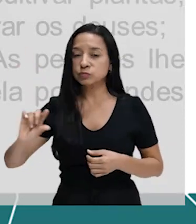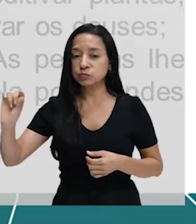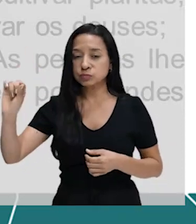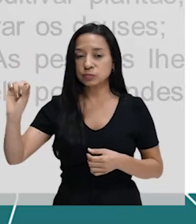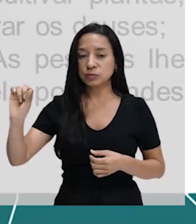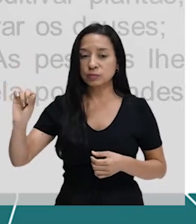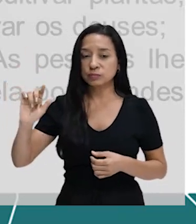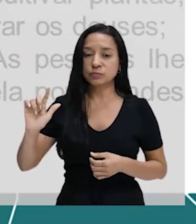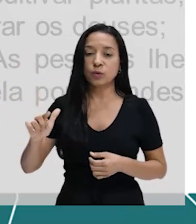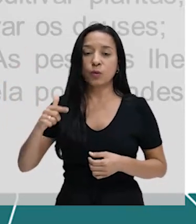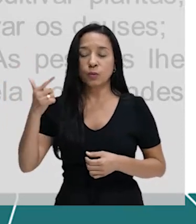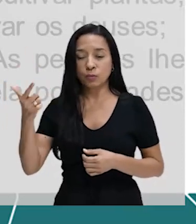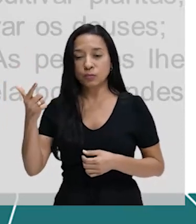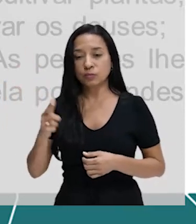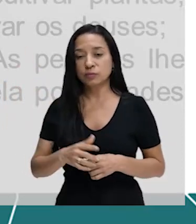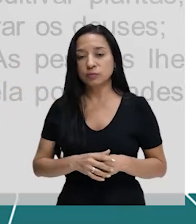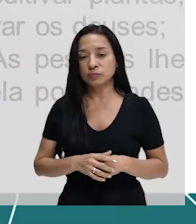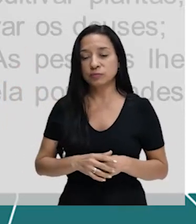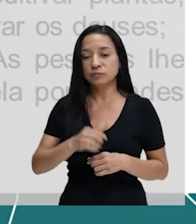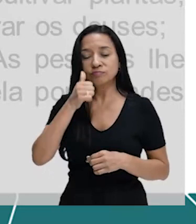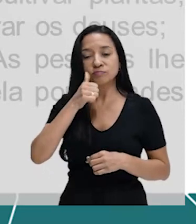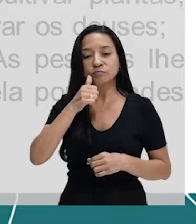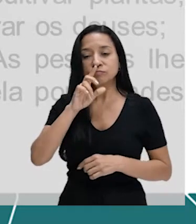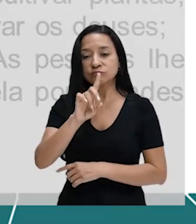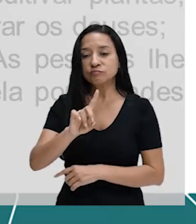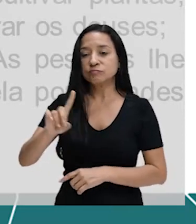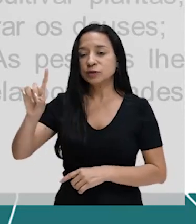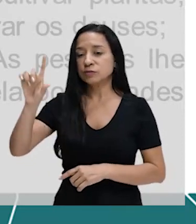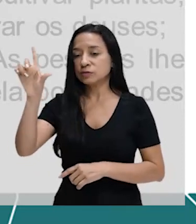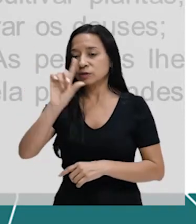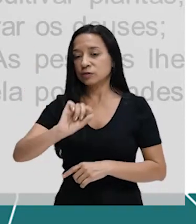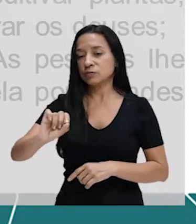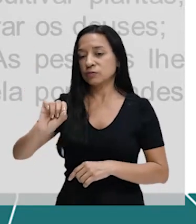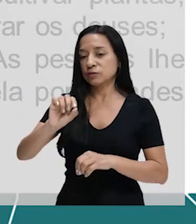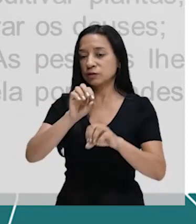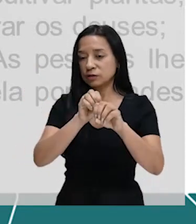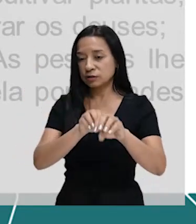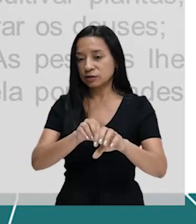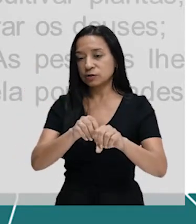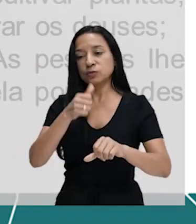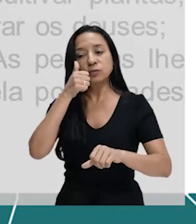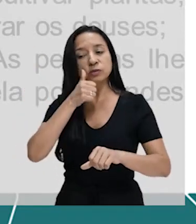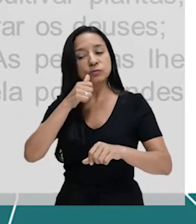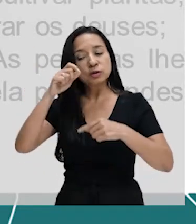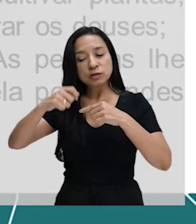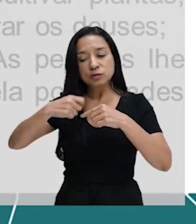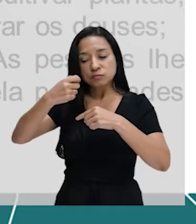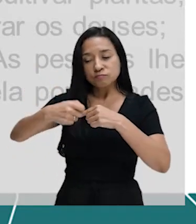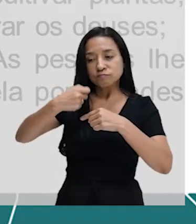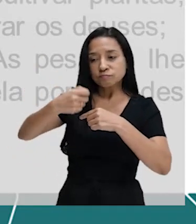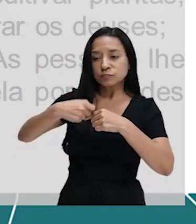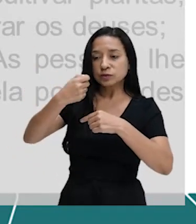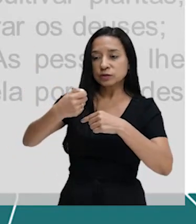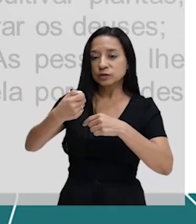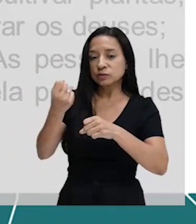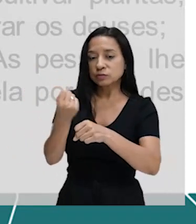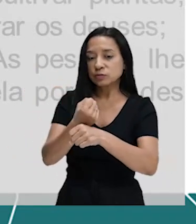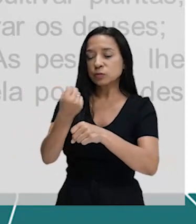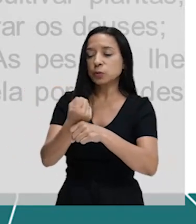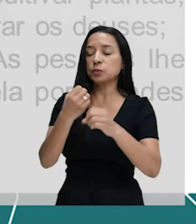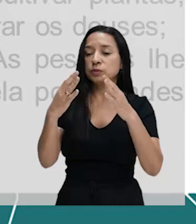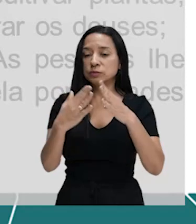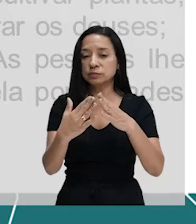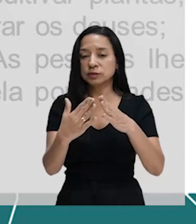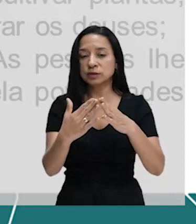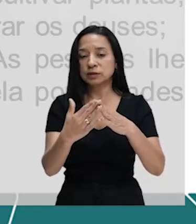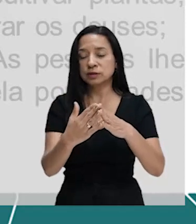Mamaoclo, deusa da lua, e ensinou as mulheres a tecer tecidos e construir casas, como nós vimos na